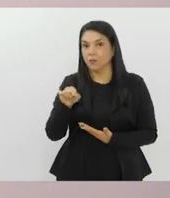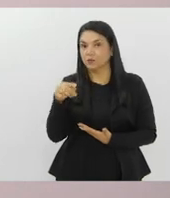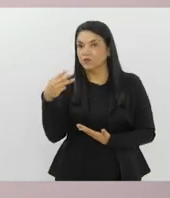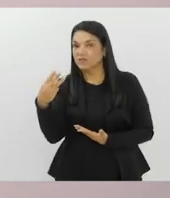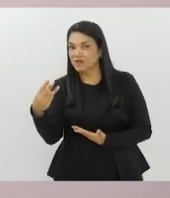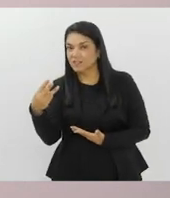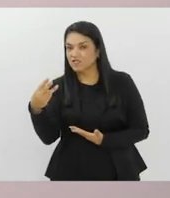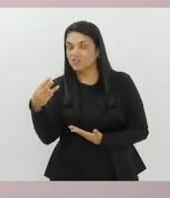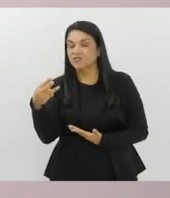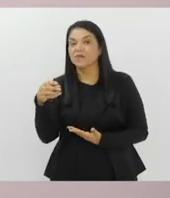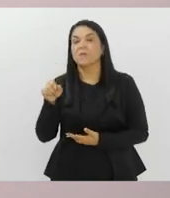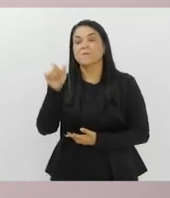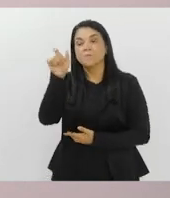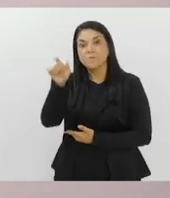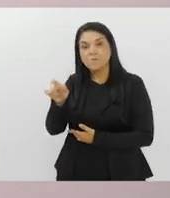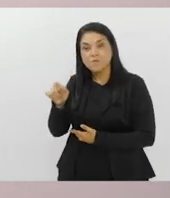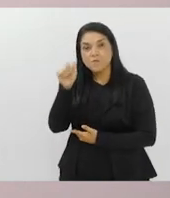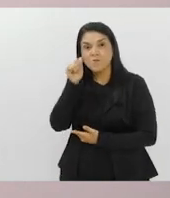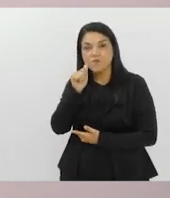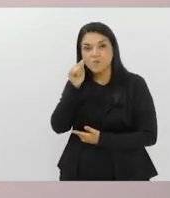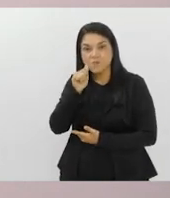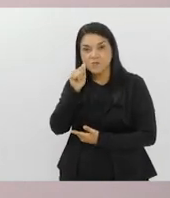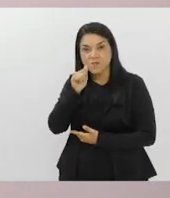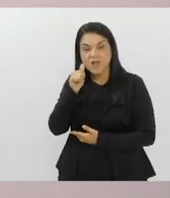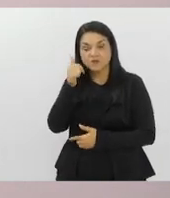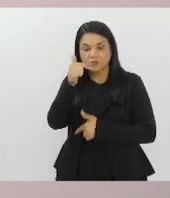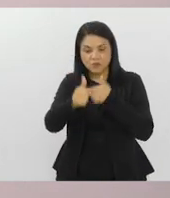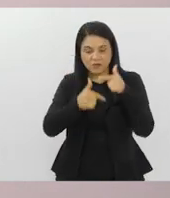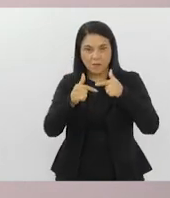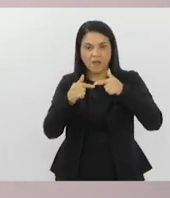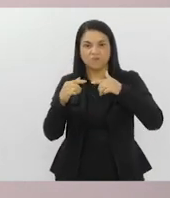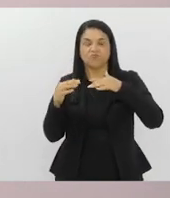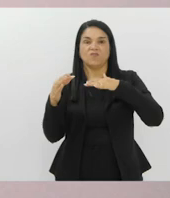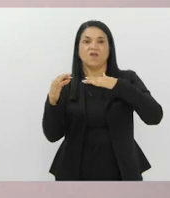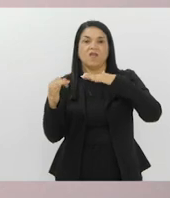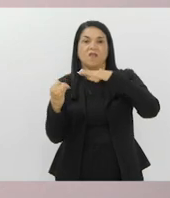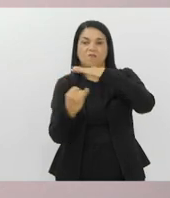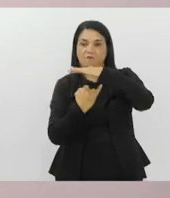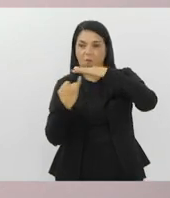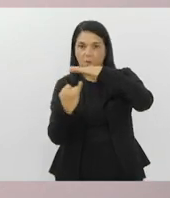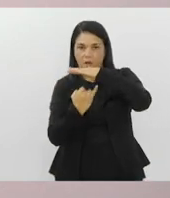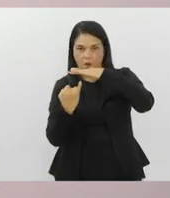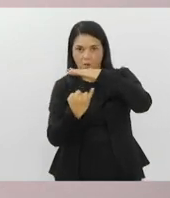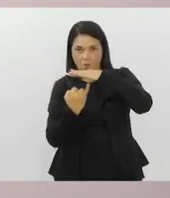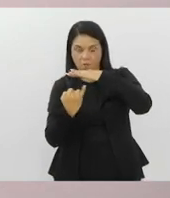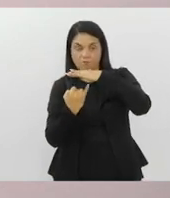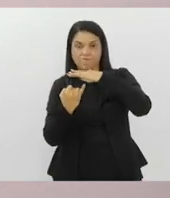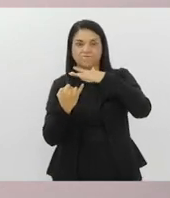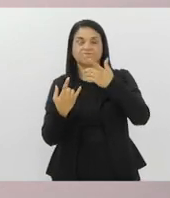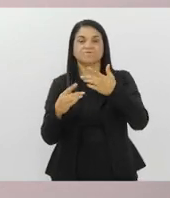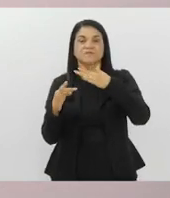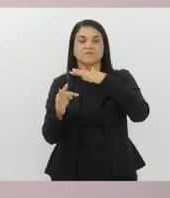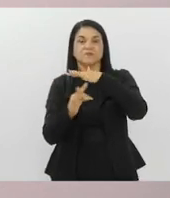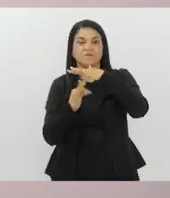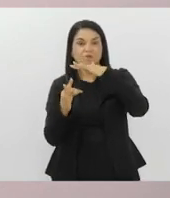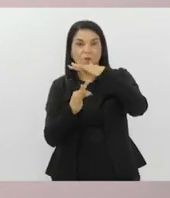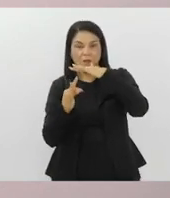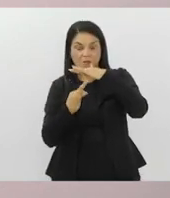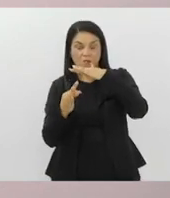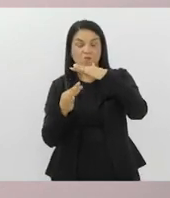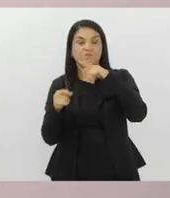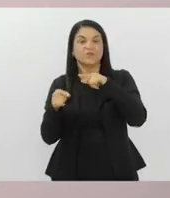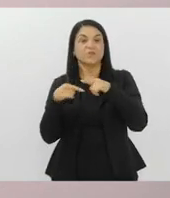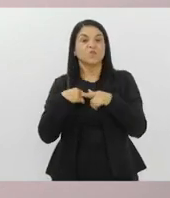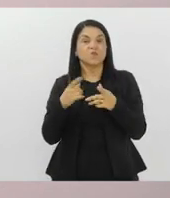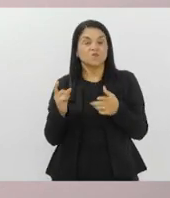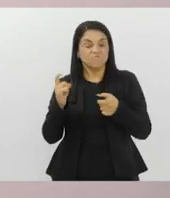falando de mulheres cujo trabalho é informal e incerto. Estamos falando de mulheres cujo vínculo